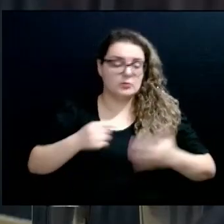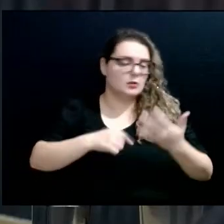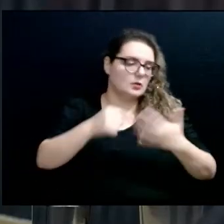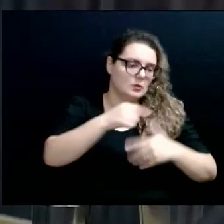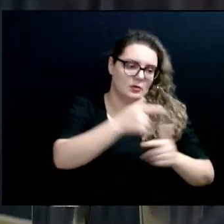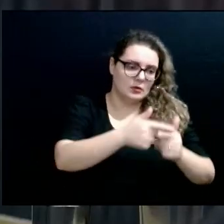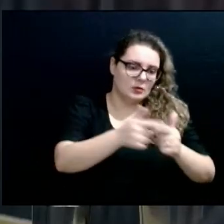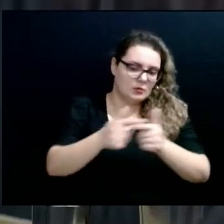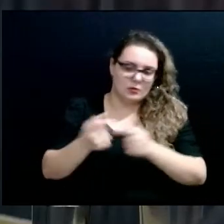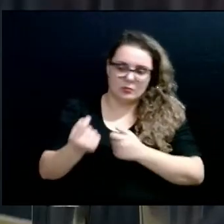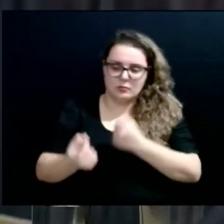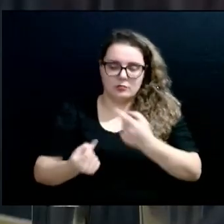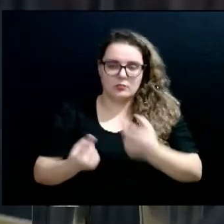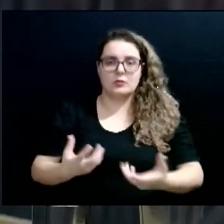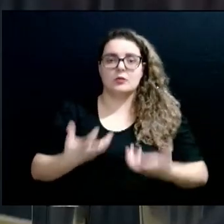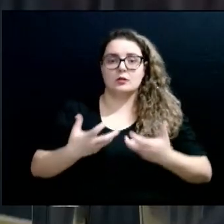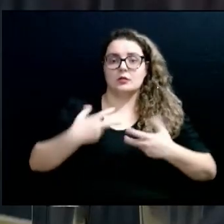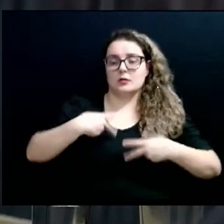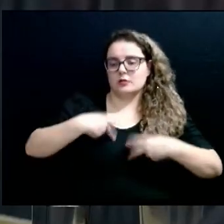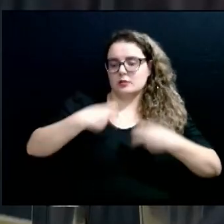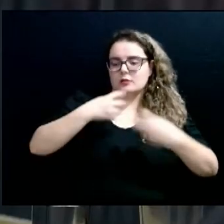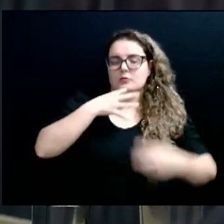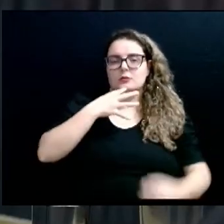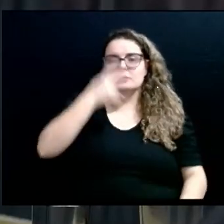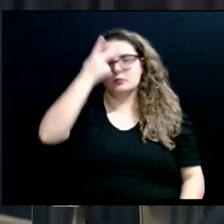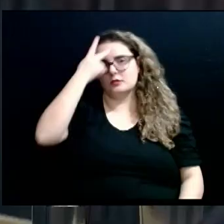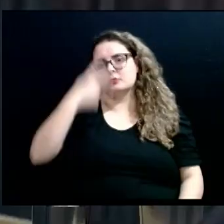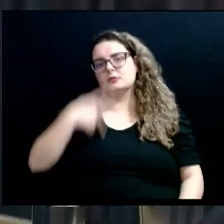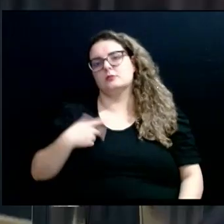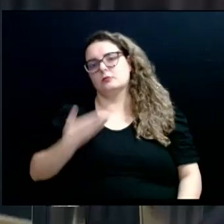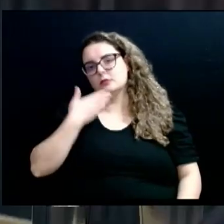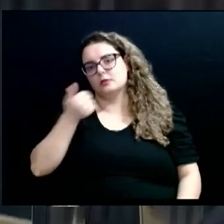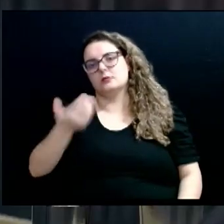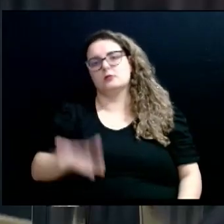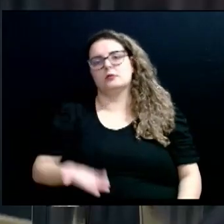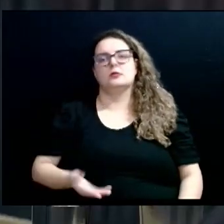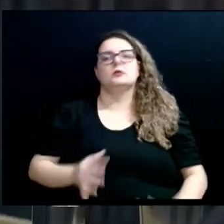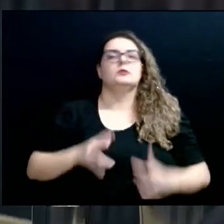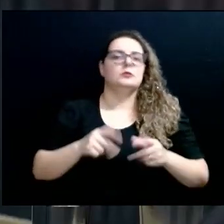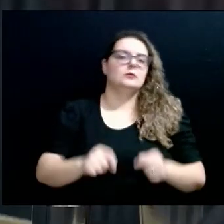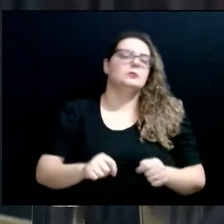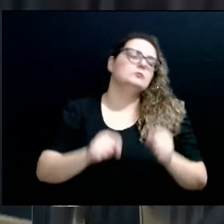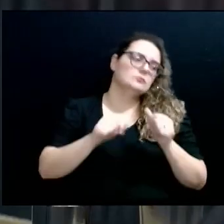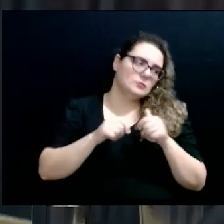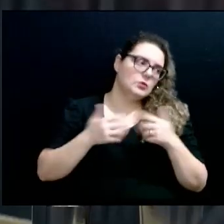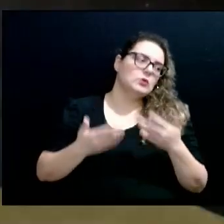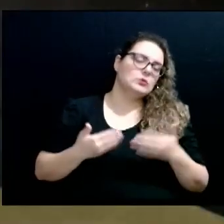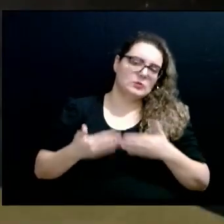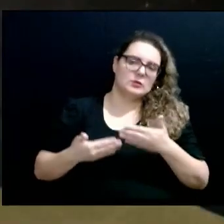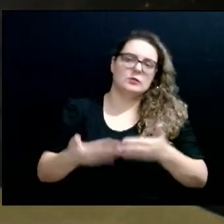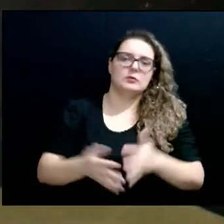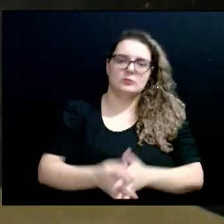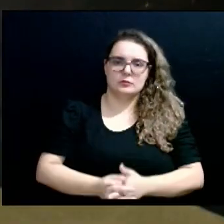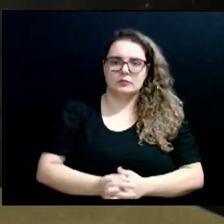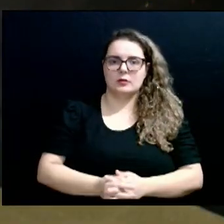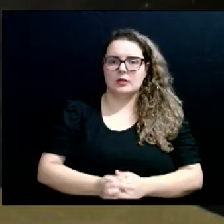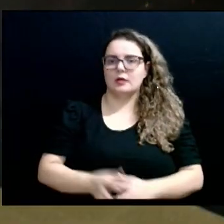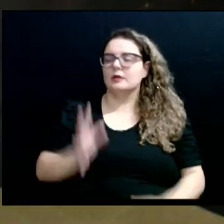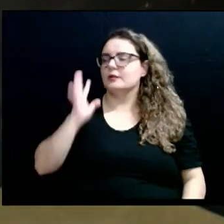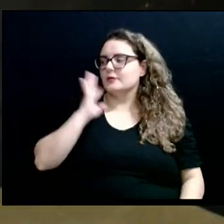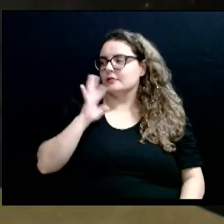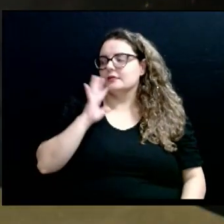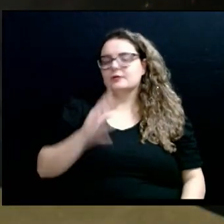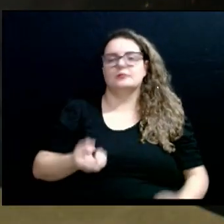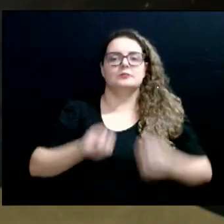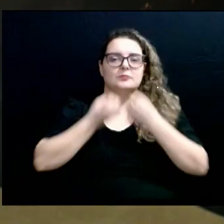se conhecer melhor, então acho que todo mundo se beneficia desse processo, né, Ai, acho que que é legal, importante. muito bom. Nós